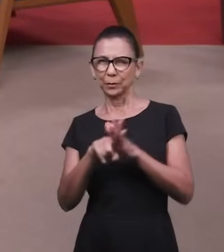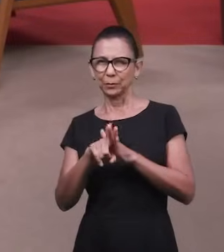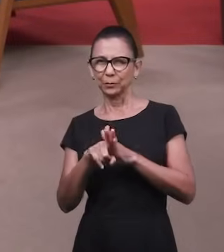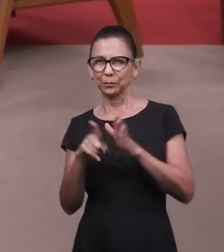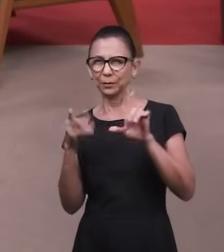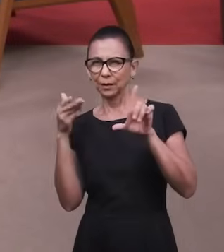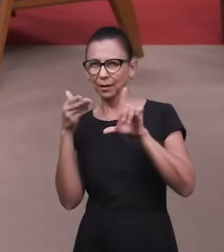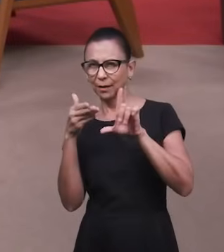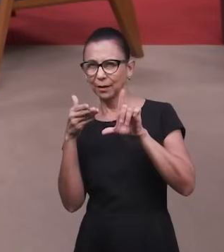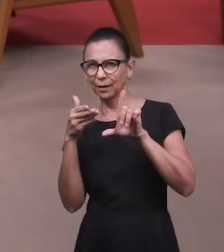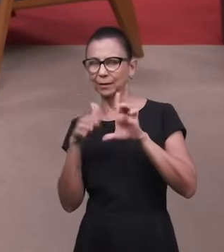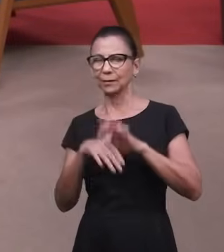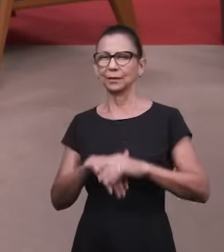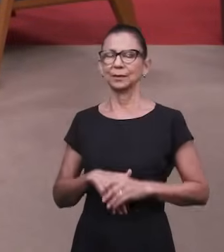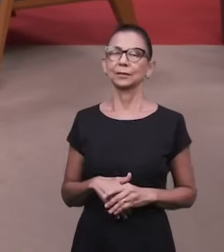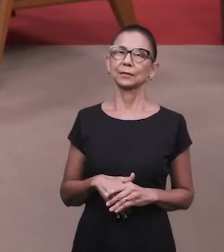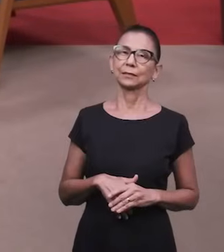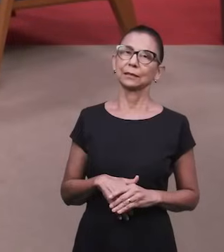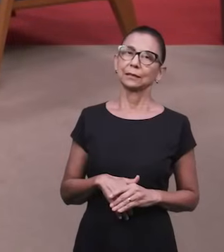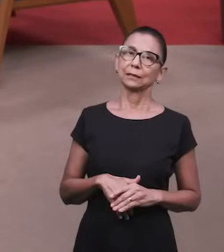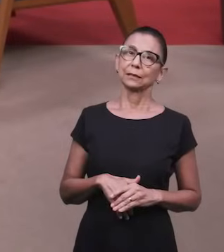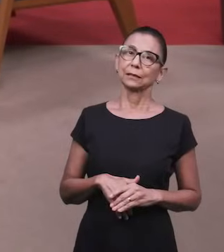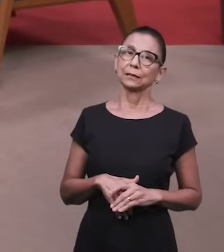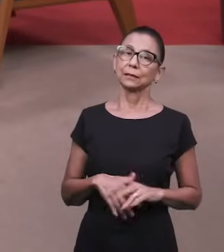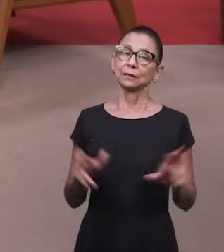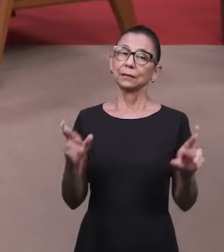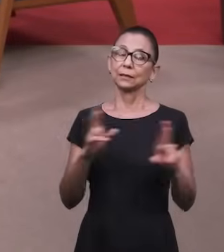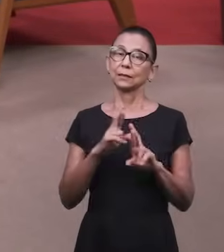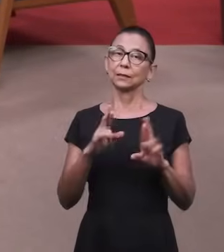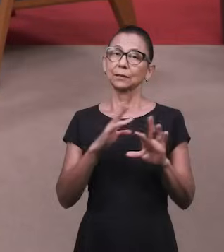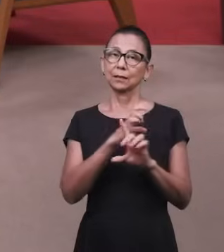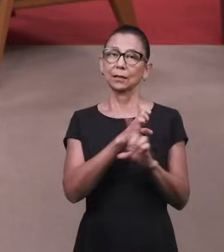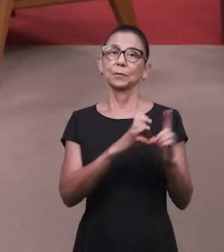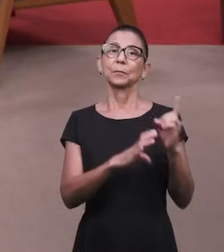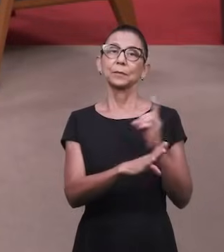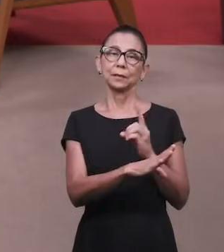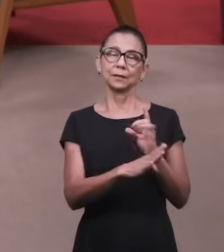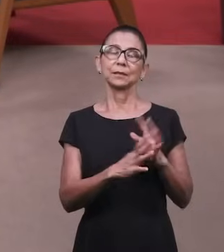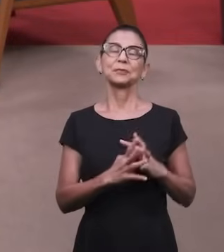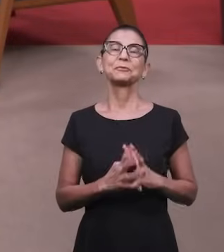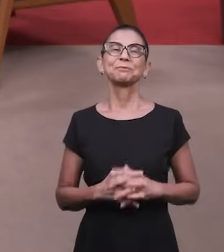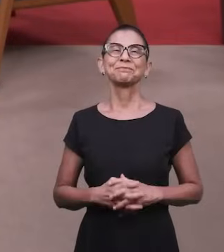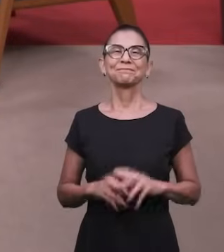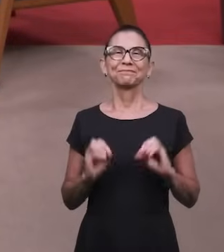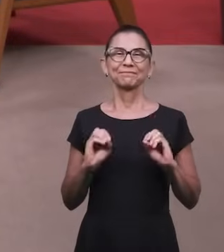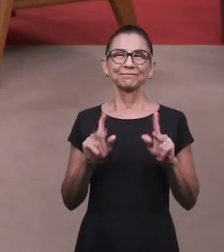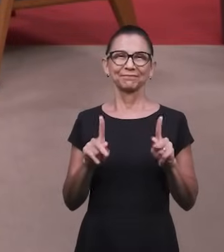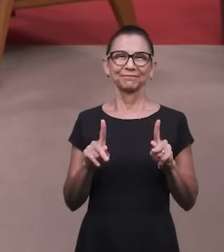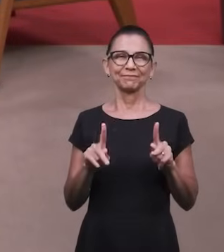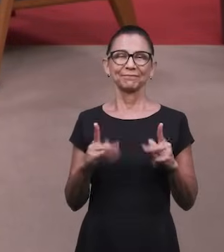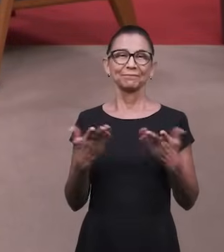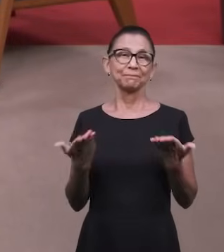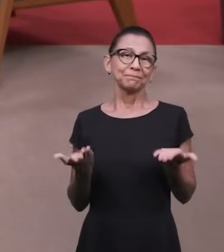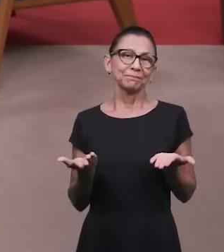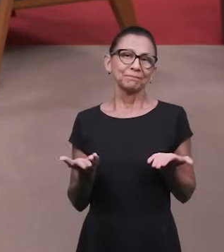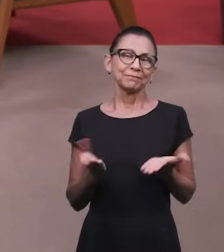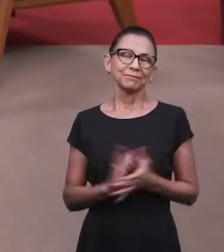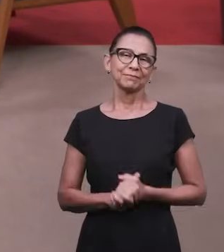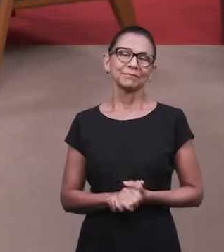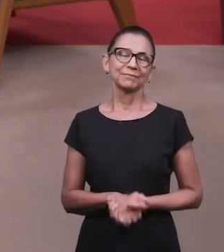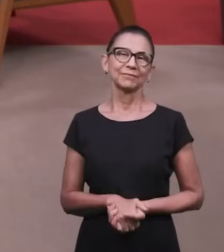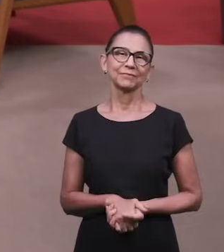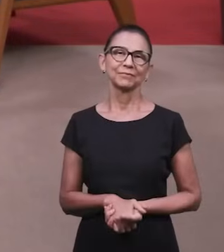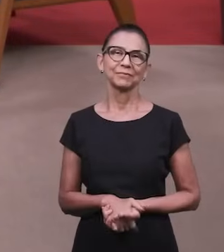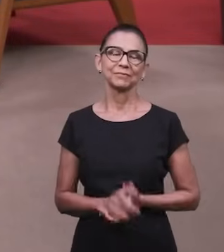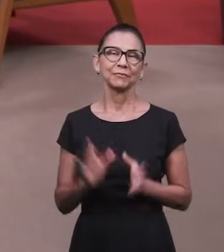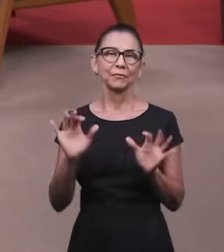que invariavelmente está ligado à Escola Bíblica Dominical, tá certo? Queridos, a gente então caminha para o final. Aliás,